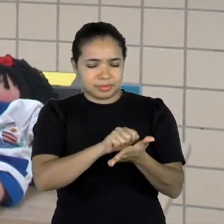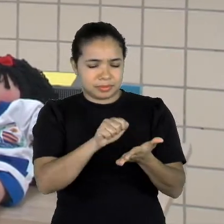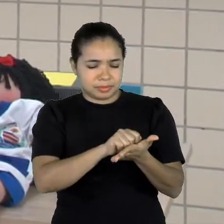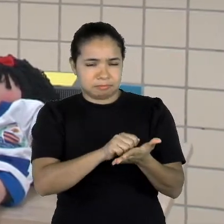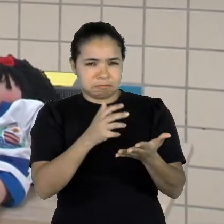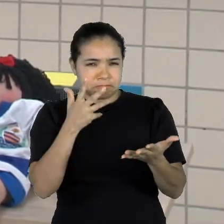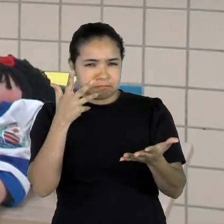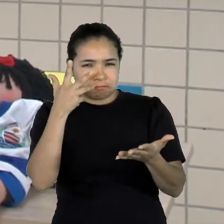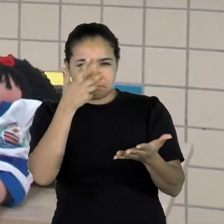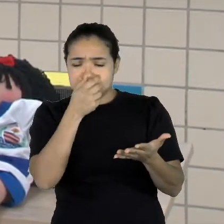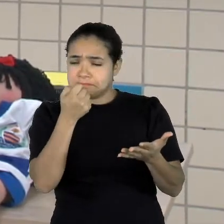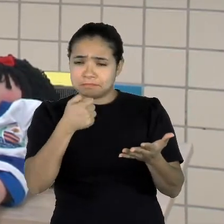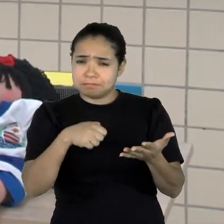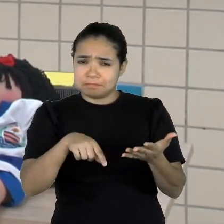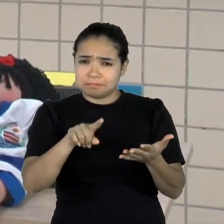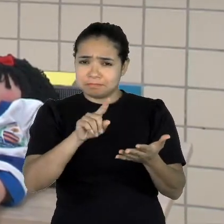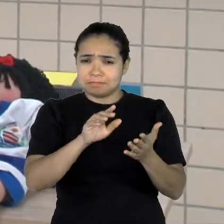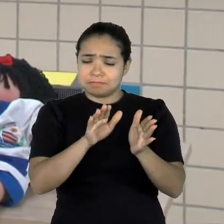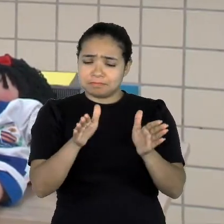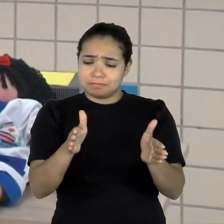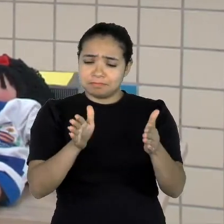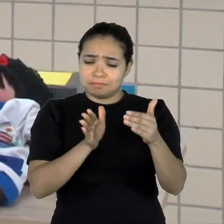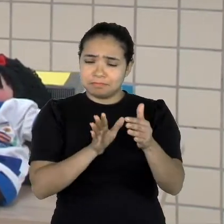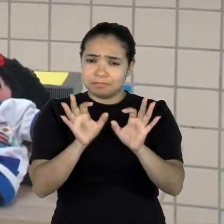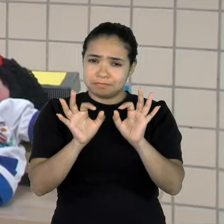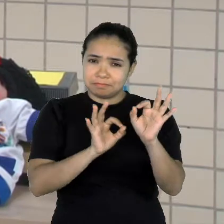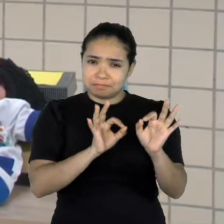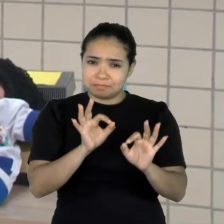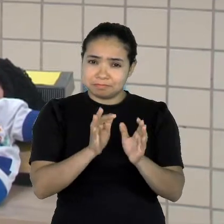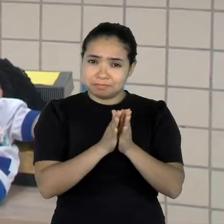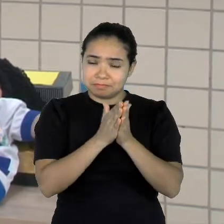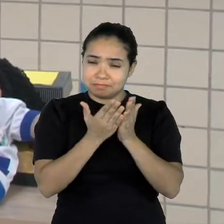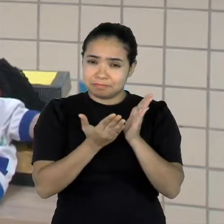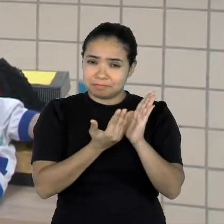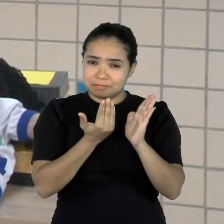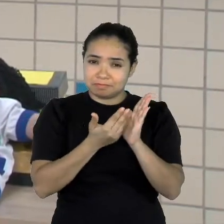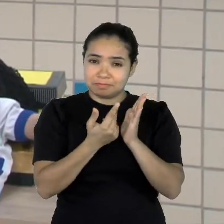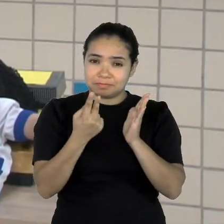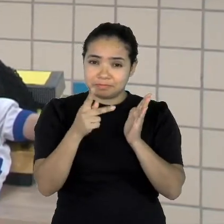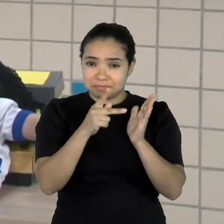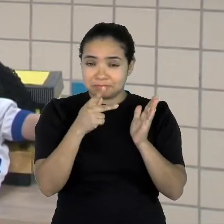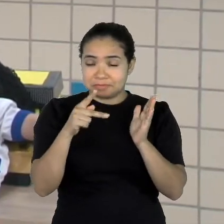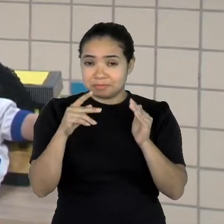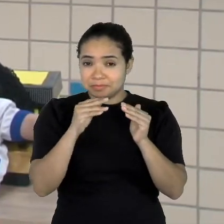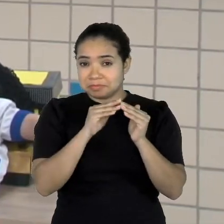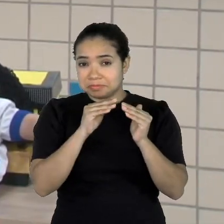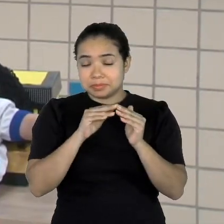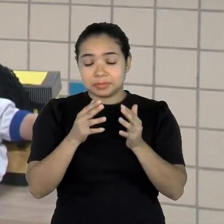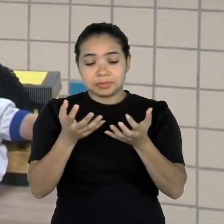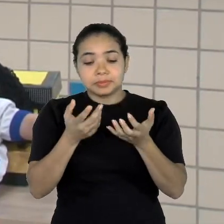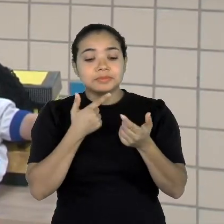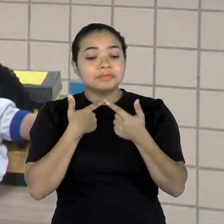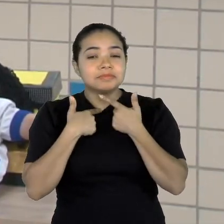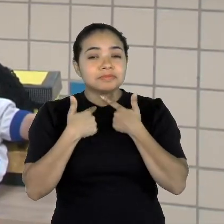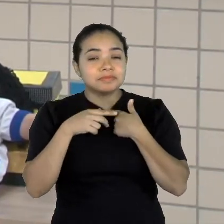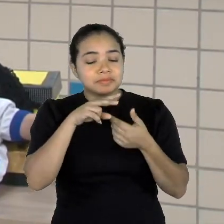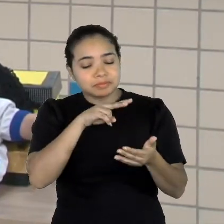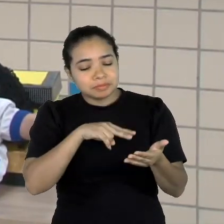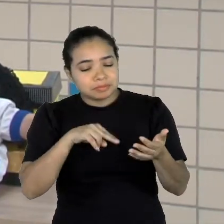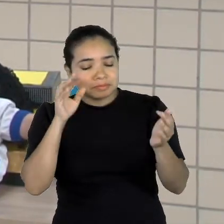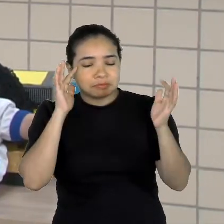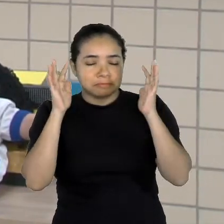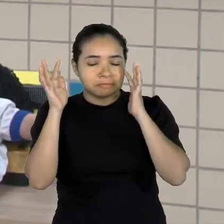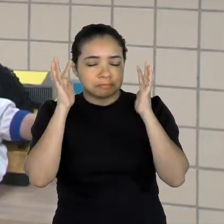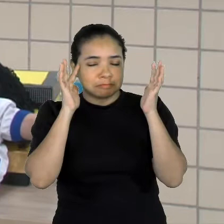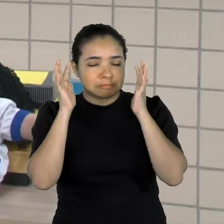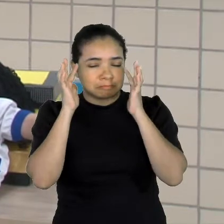caixa, organiza, coloca os livrinhos que vocês têm em casa, para que quando quiser ler, deleitar, viajar,